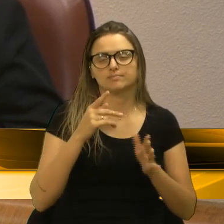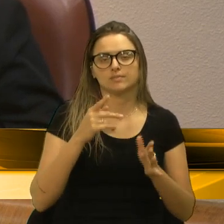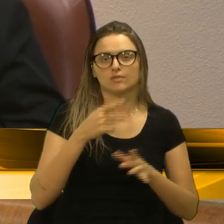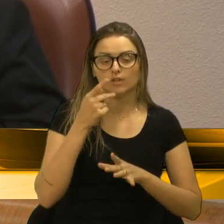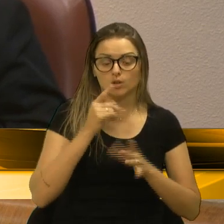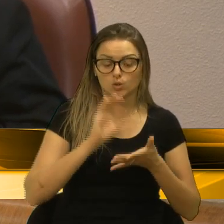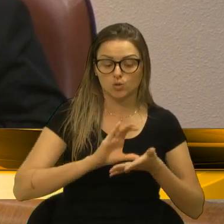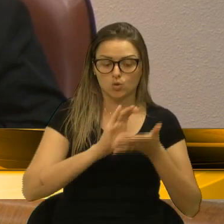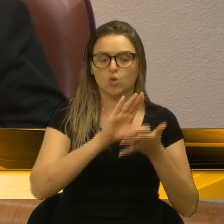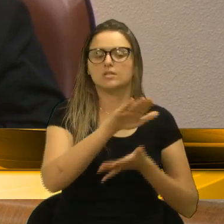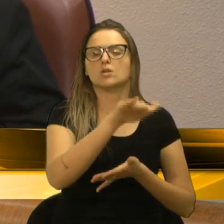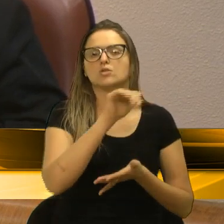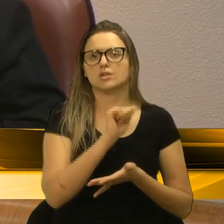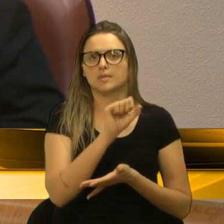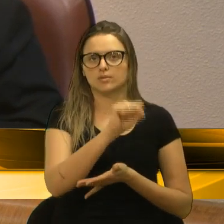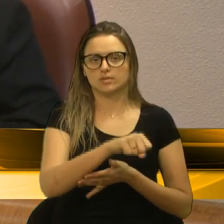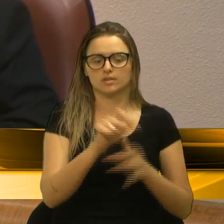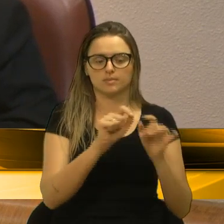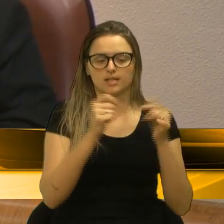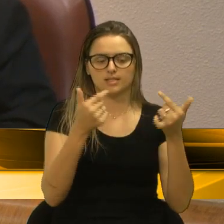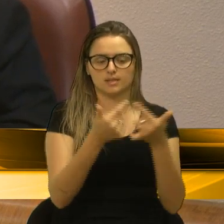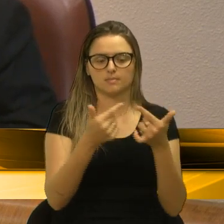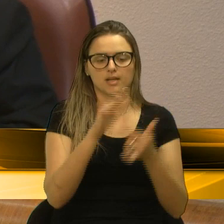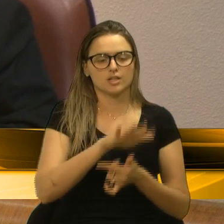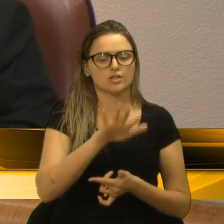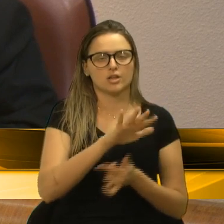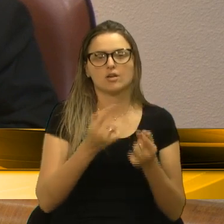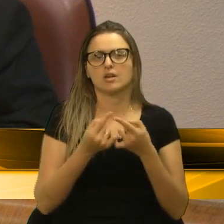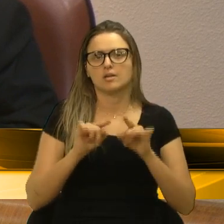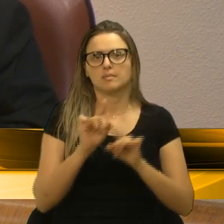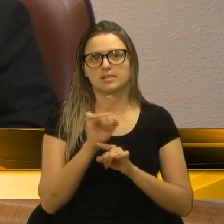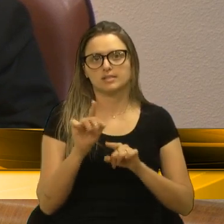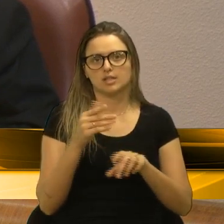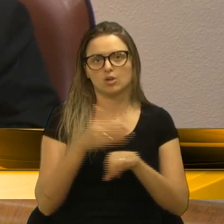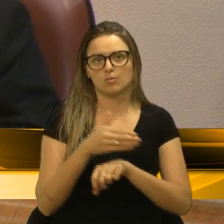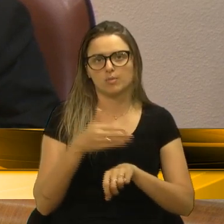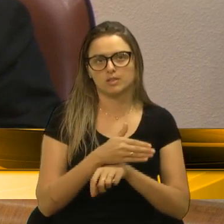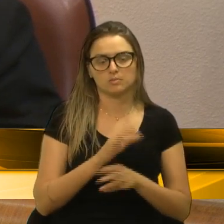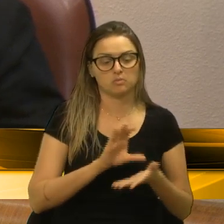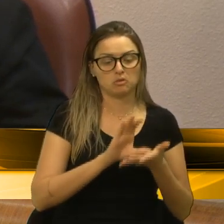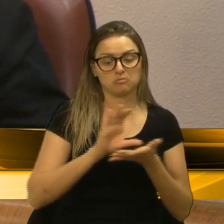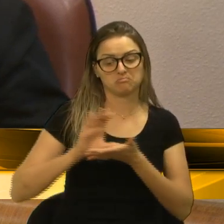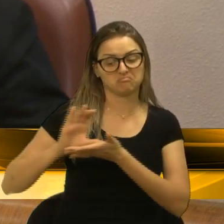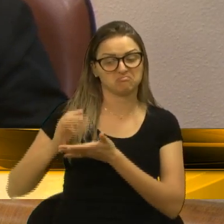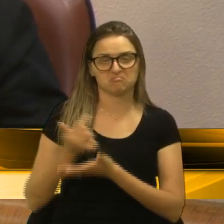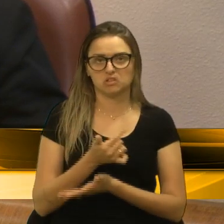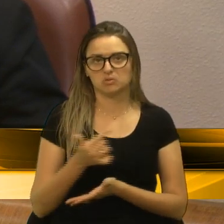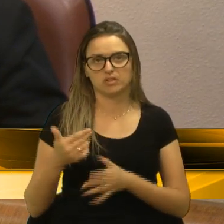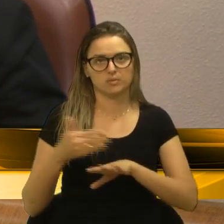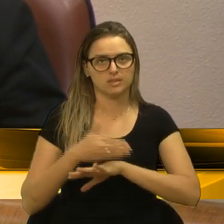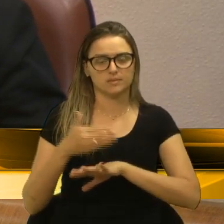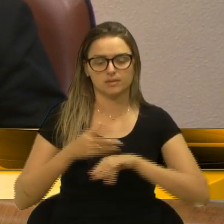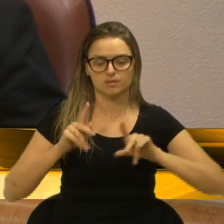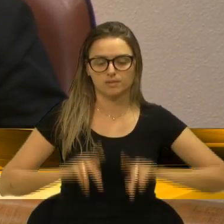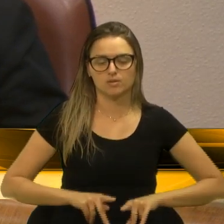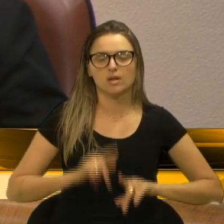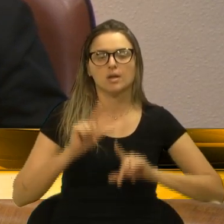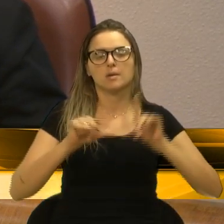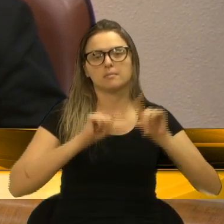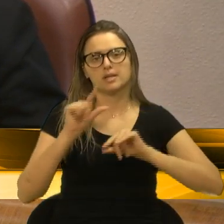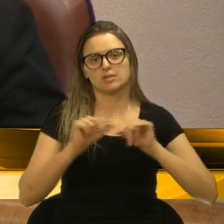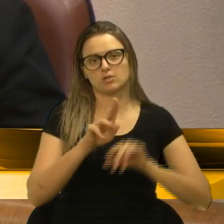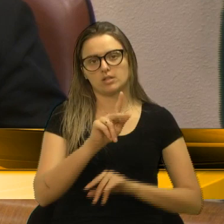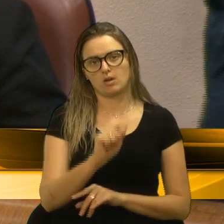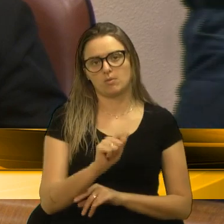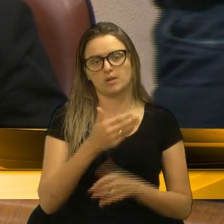foi convocado para a Assembleia Extraordinária, mas não compareceram conselheiros necessários para a deliberação da gestão da UPA, que os